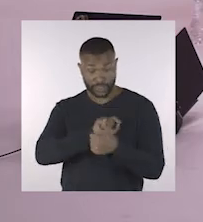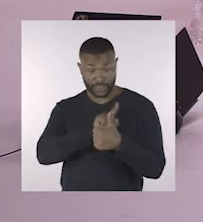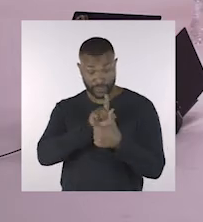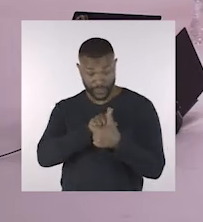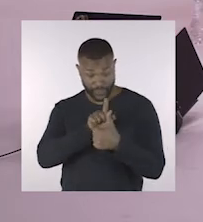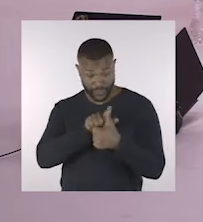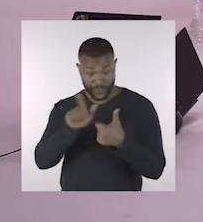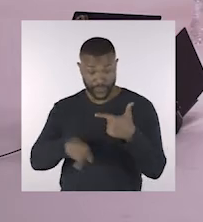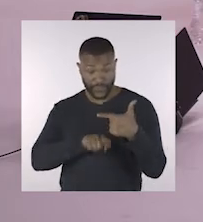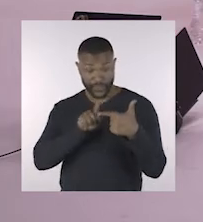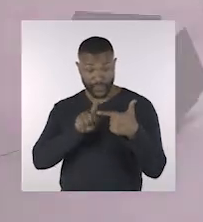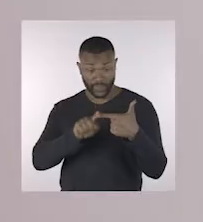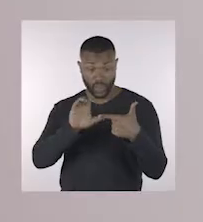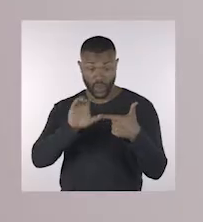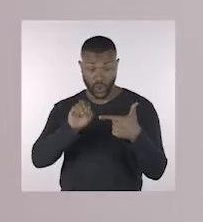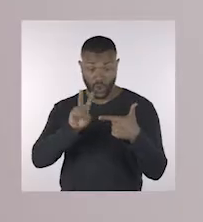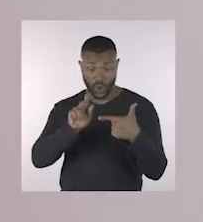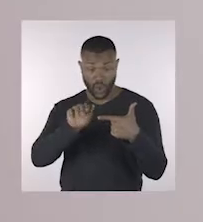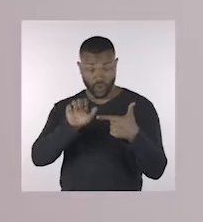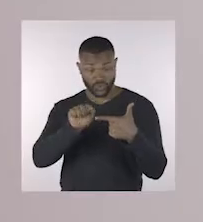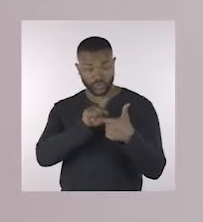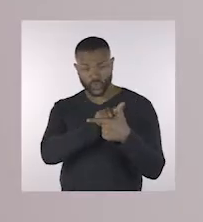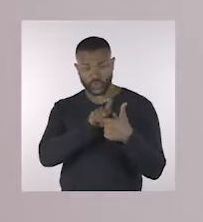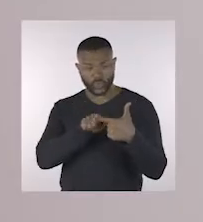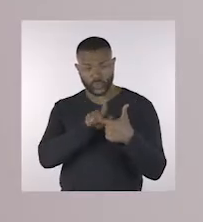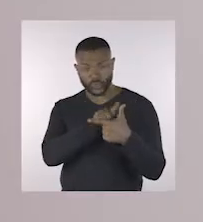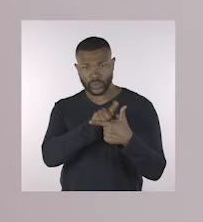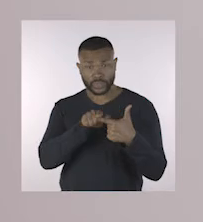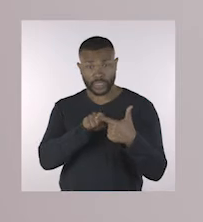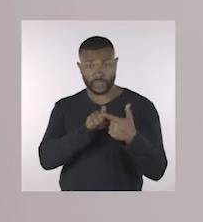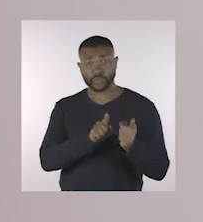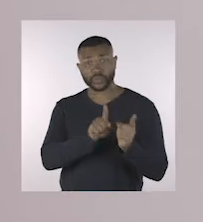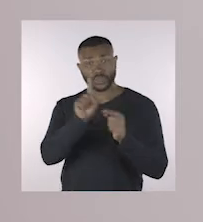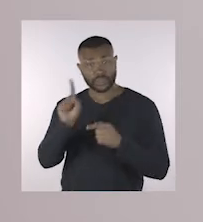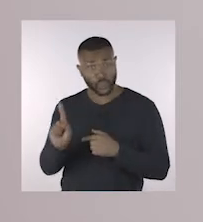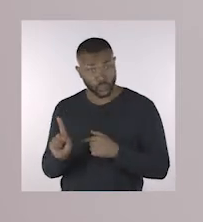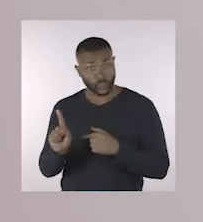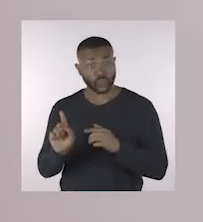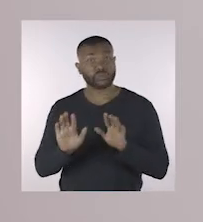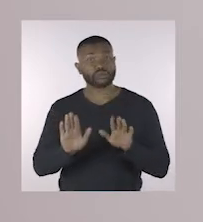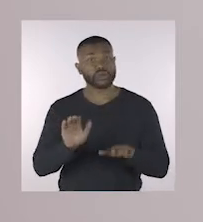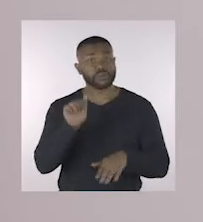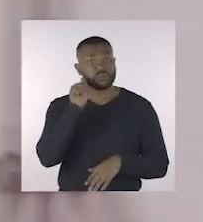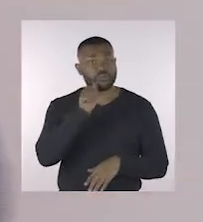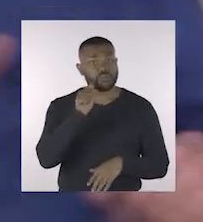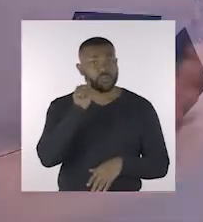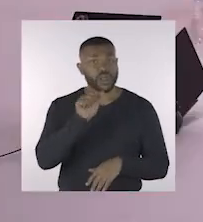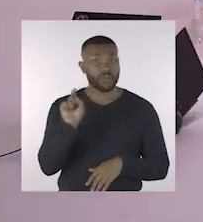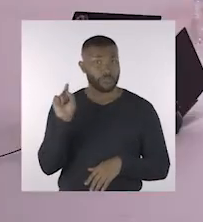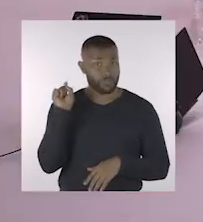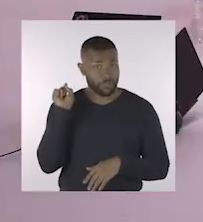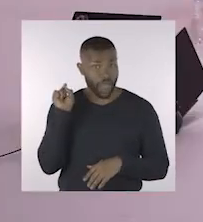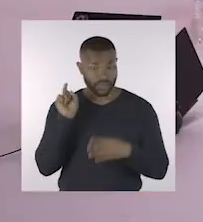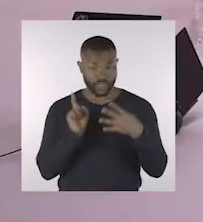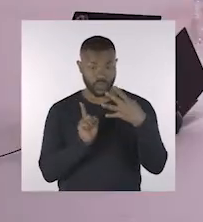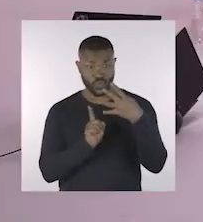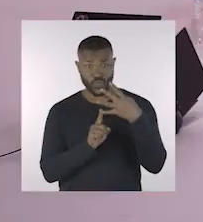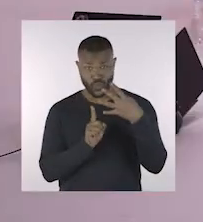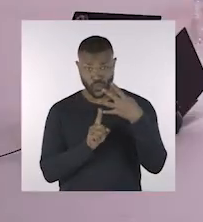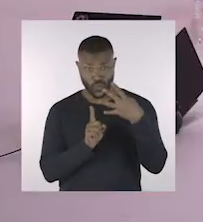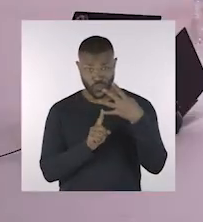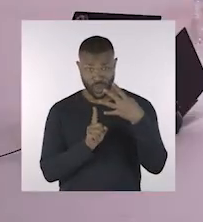Francisco eu e o Mário Covas sol dos dois e a por segundo turno EA Marta em quarto